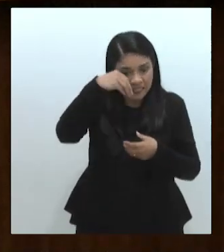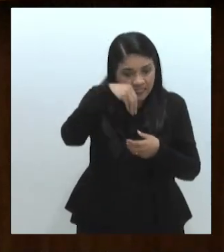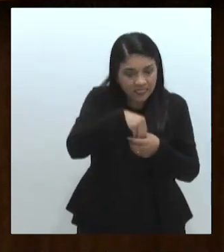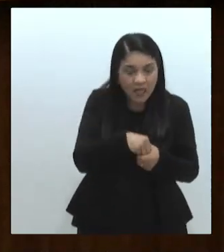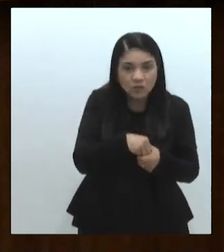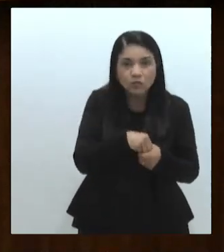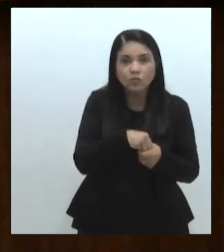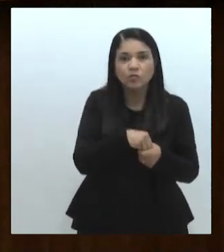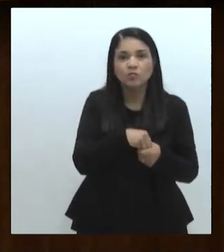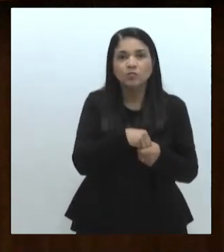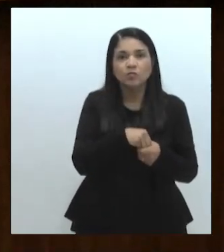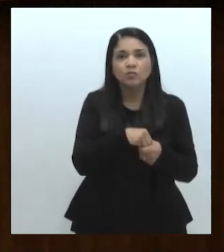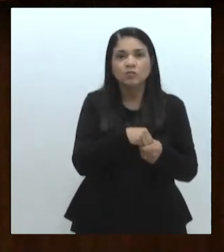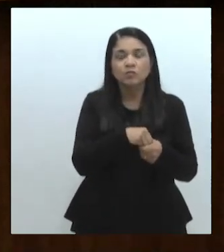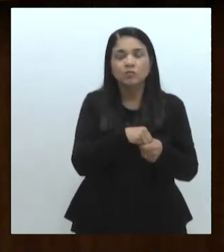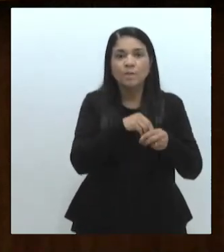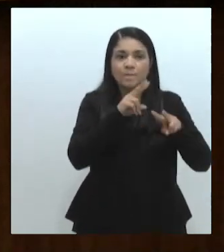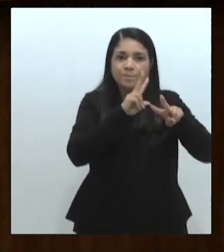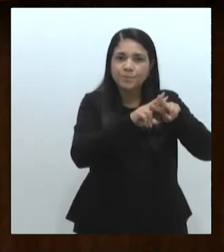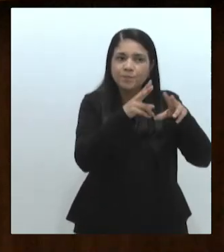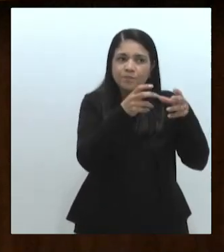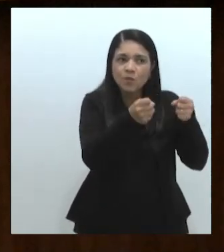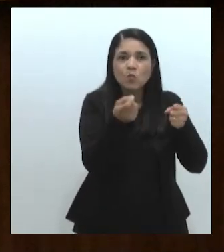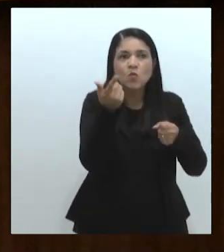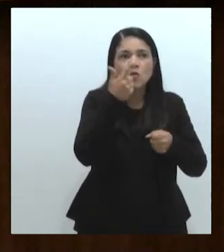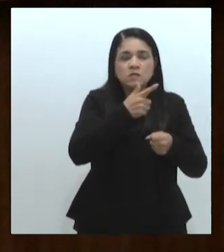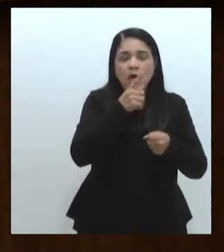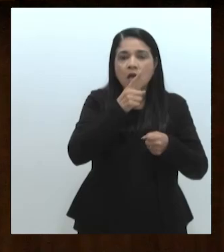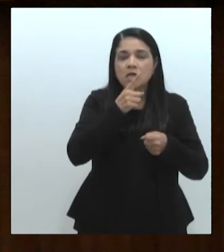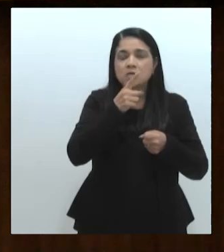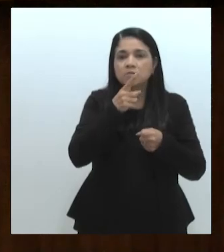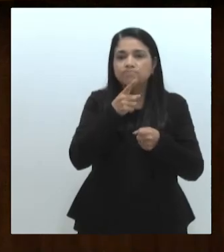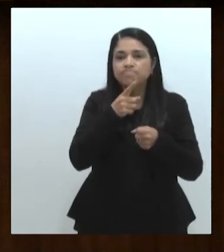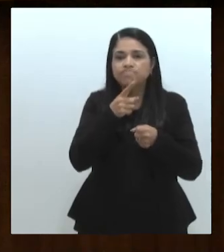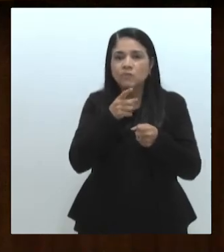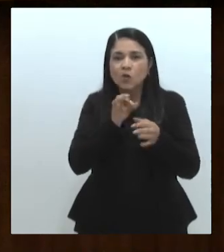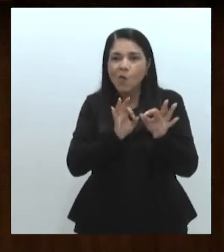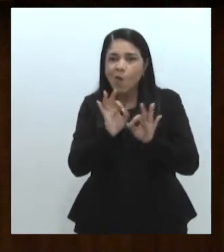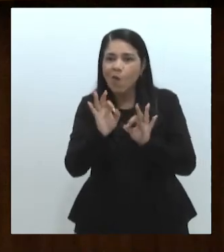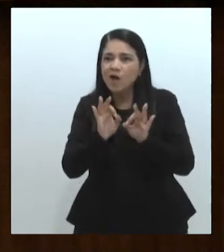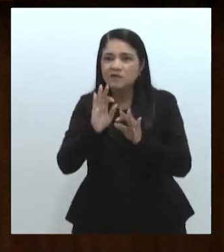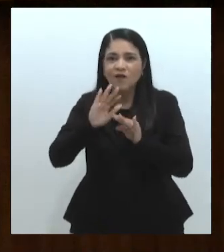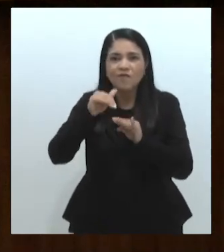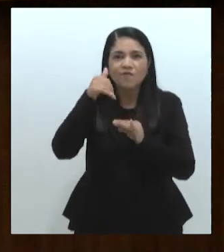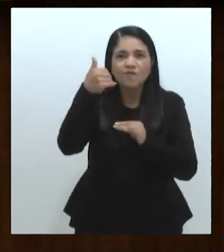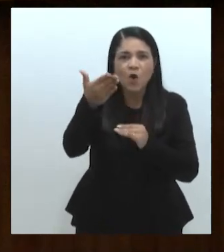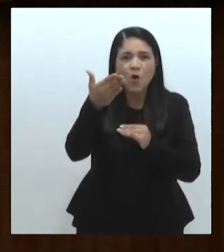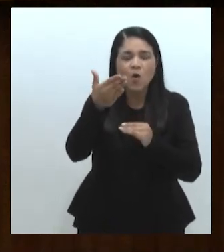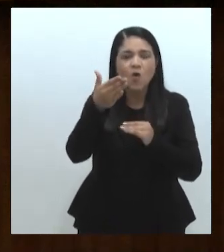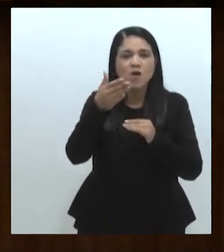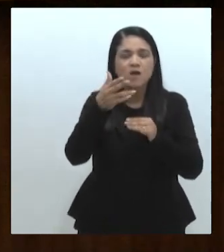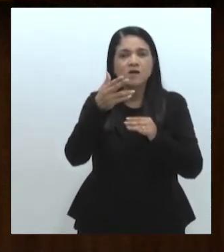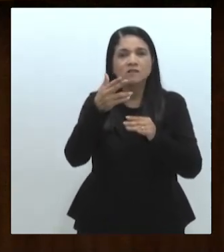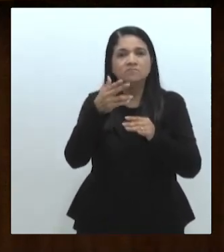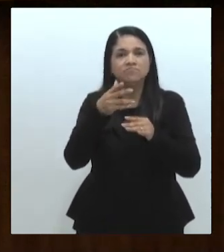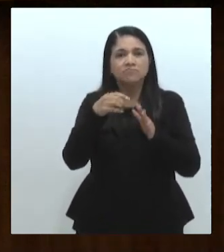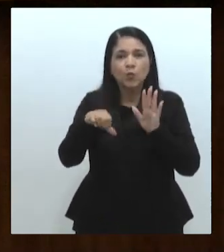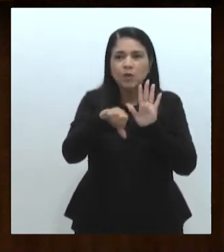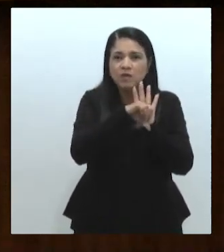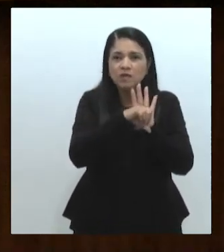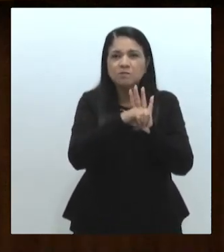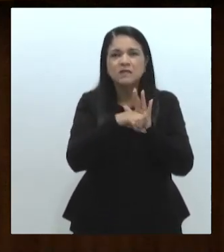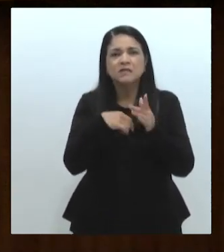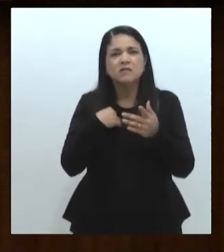Brasil. Como é que não se consegue controlar os celulares, não consegue se rastrear